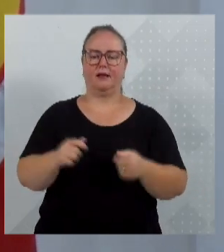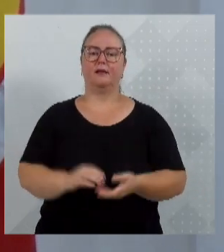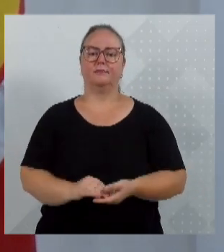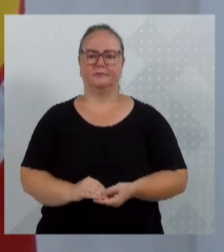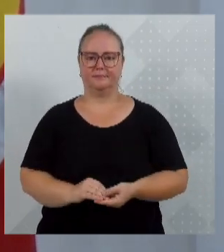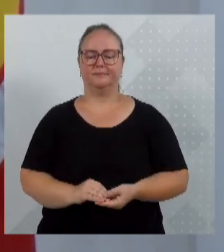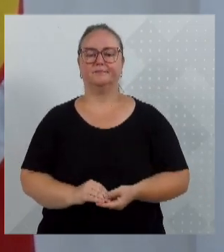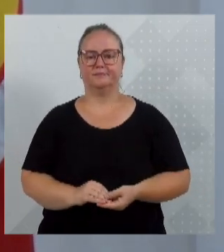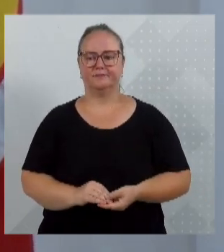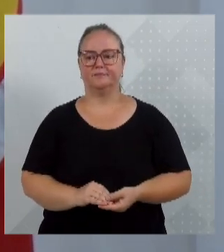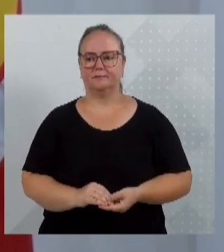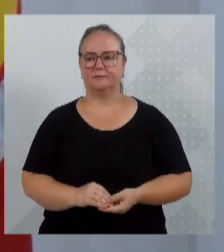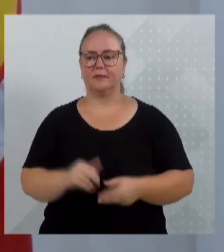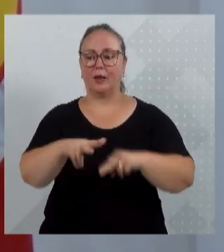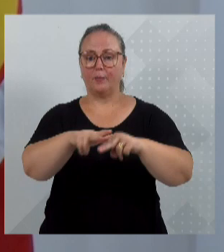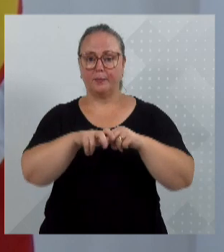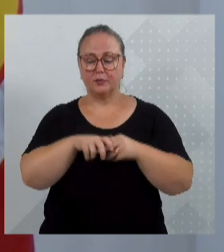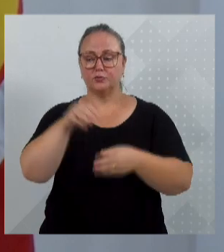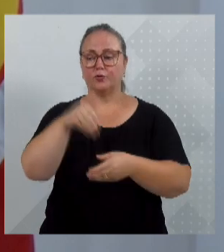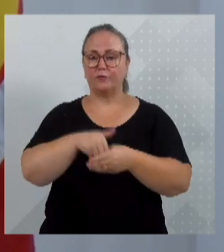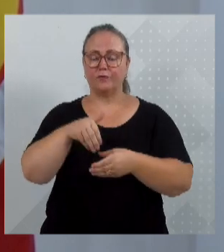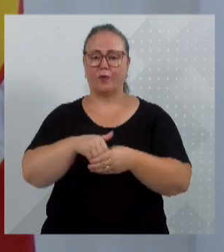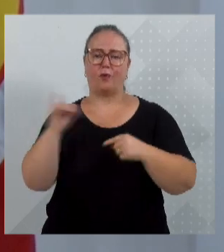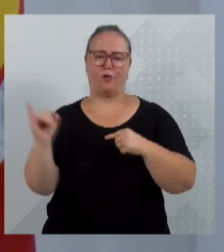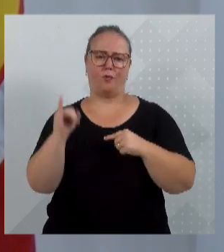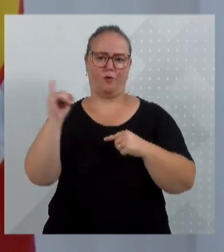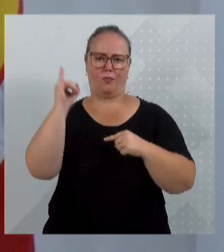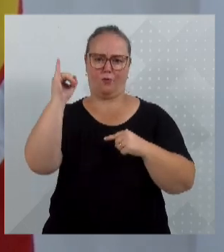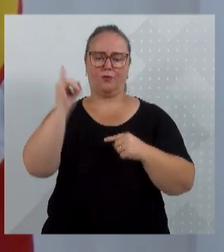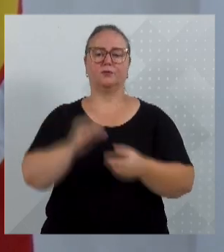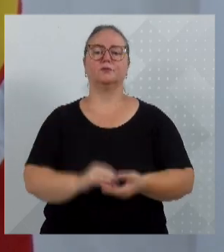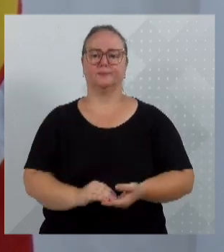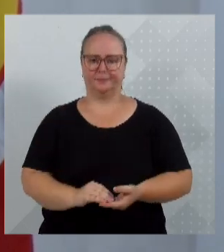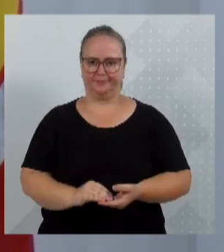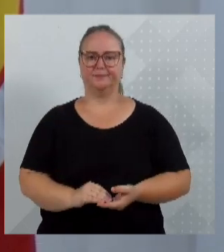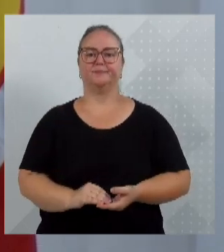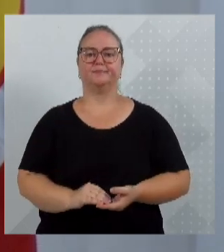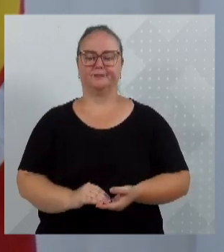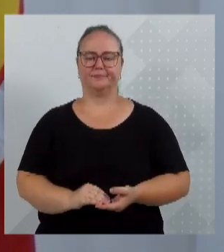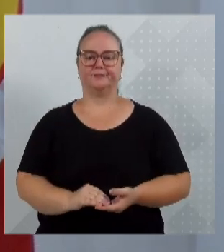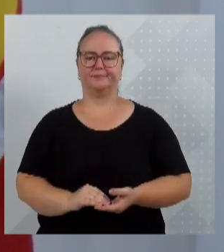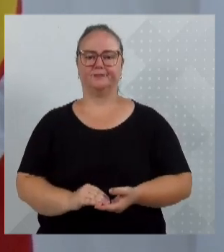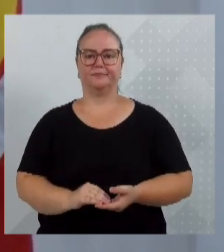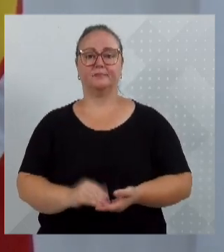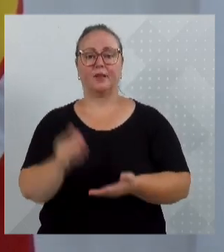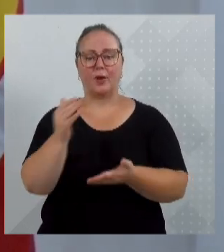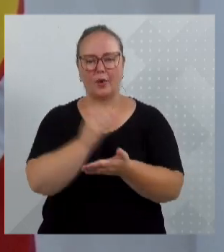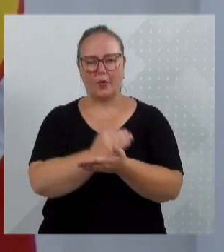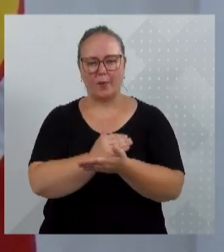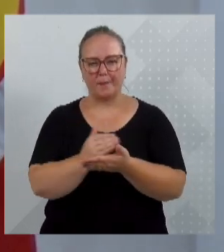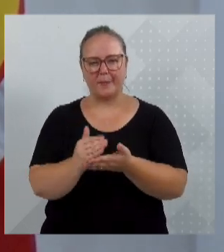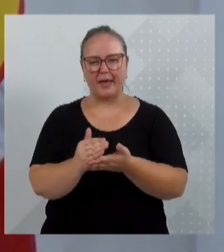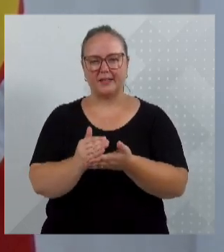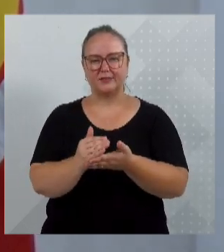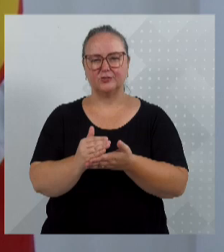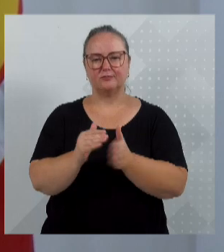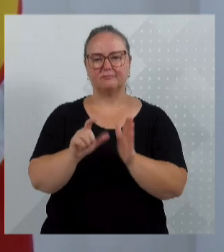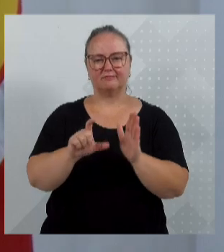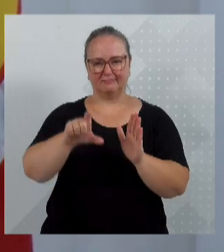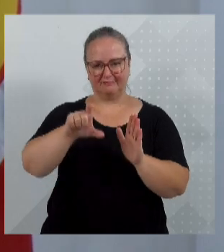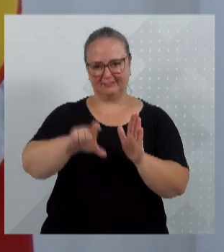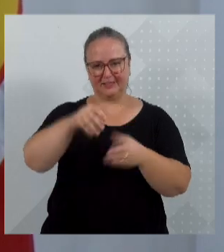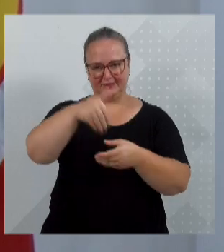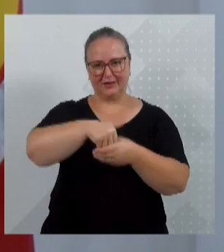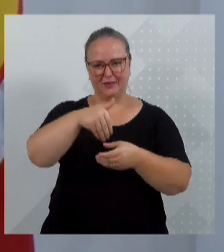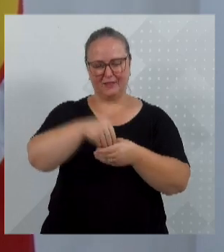diferença. Por isso que votar é fundamental. Para quem está emitindo o seu primeiro título, a regularização pode